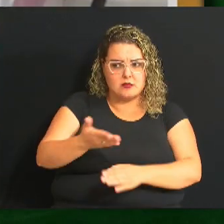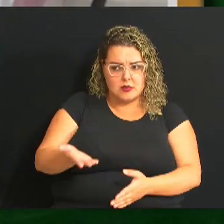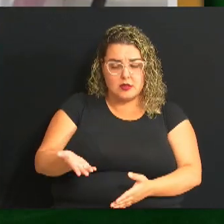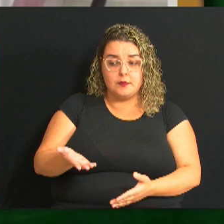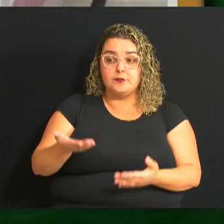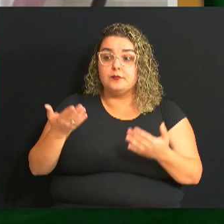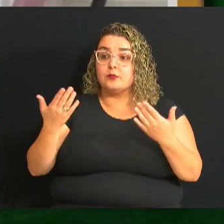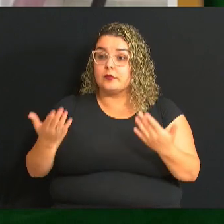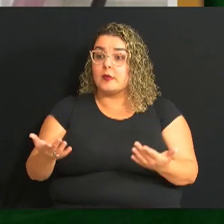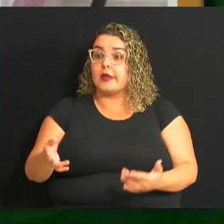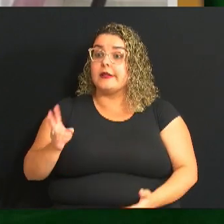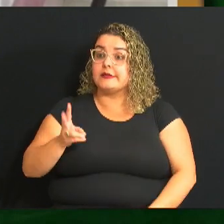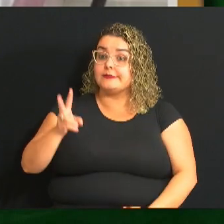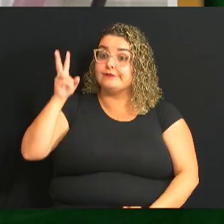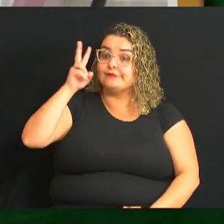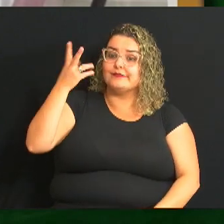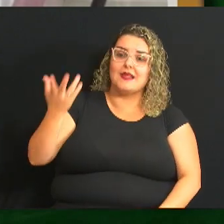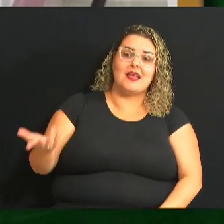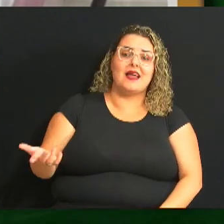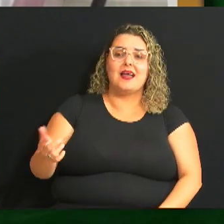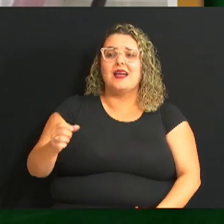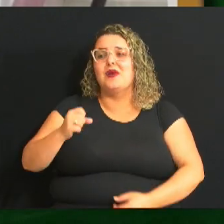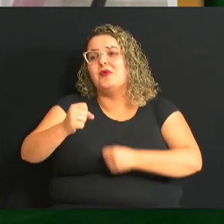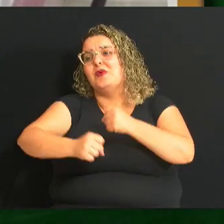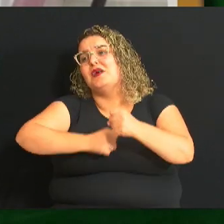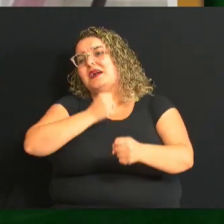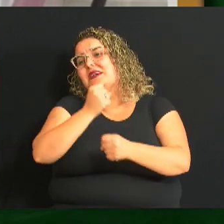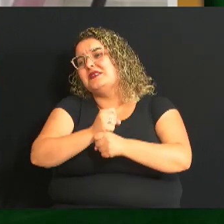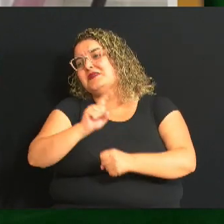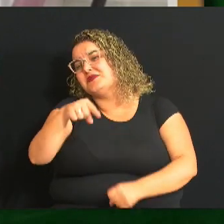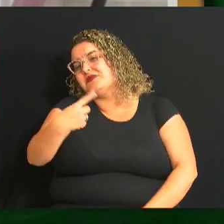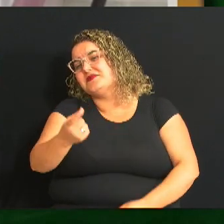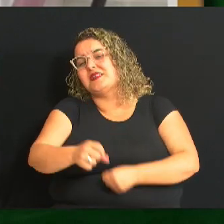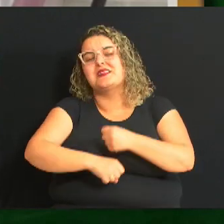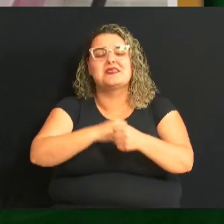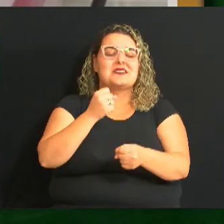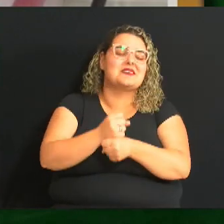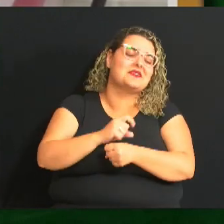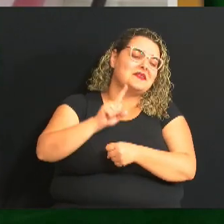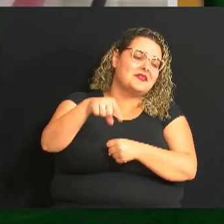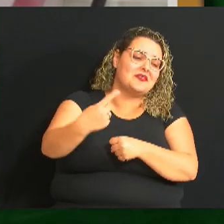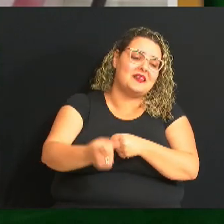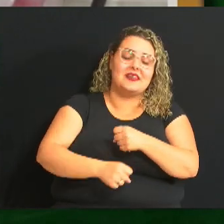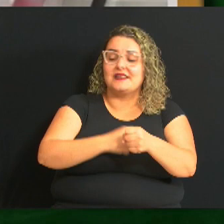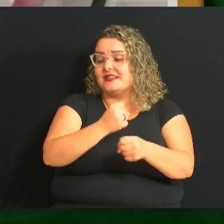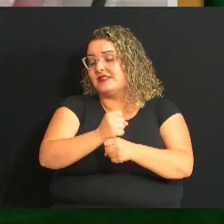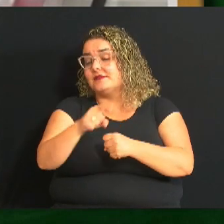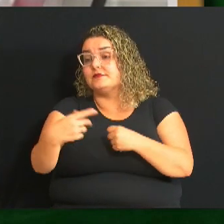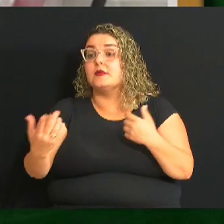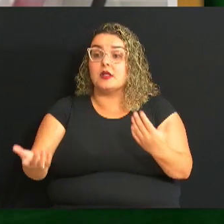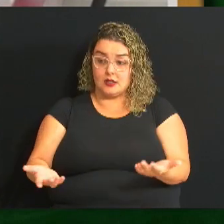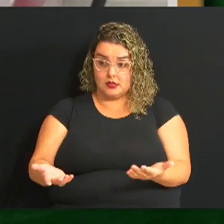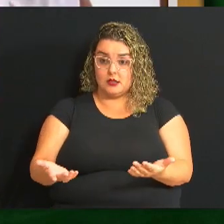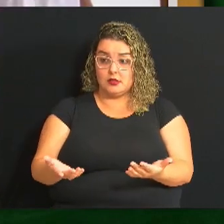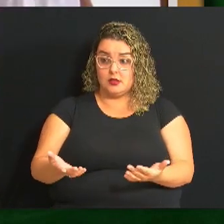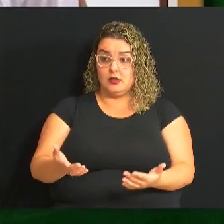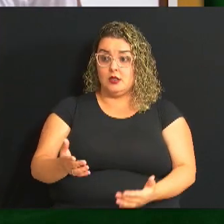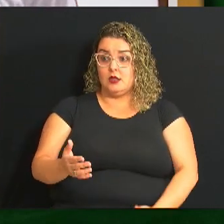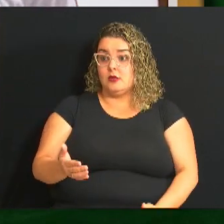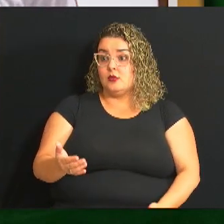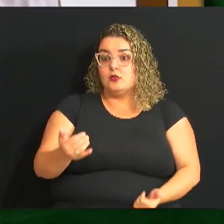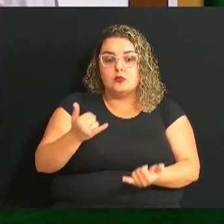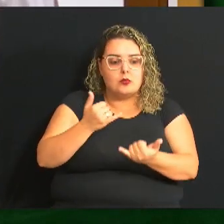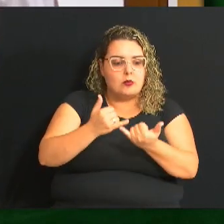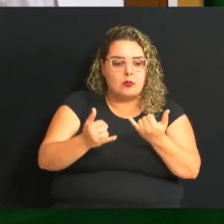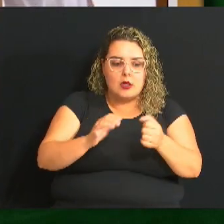sempre aquela história da correria. Não, no ano que vem eu vou, ano que vem eu vou. E daí acabou que logo assim, logo no meio da pandemia,